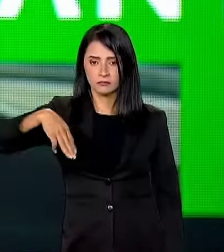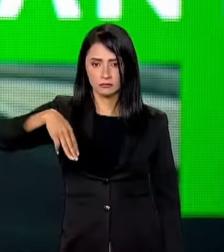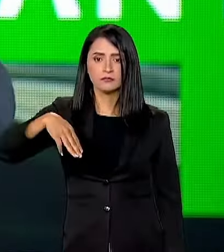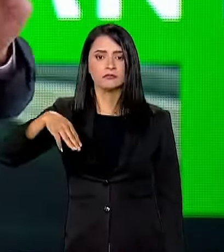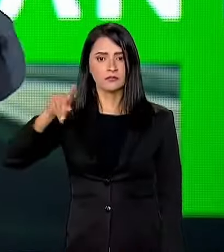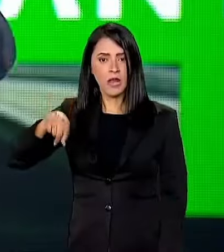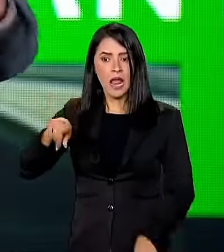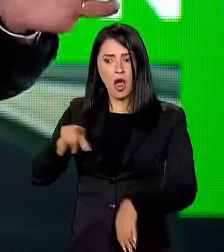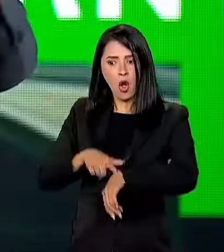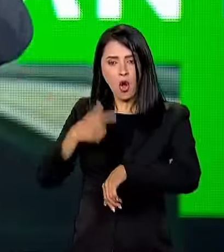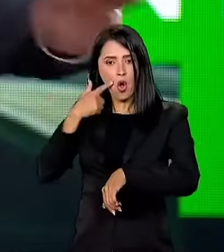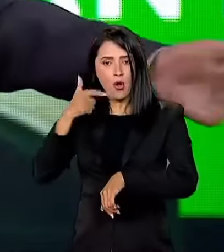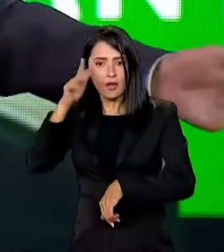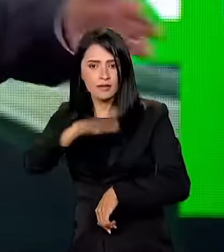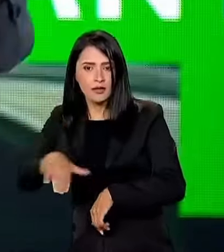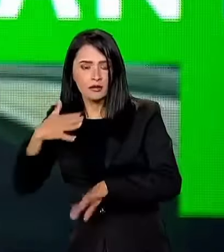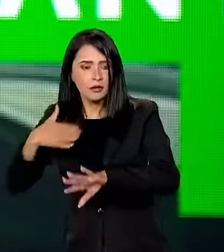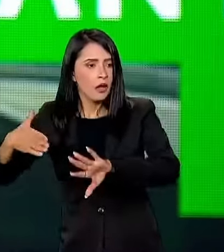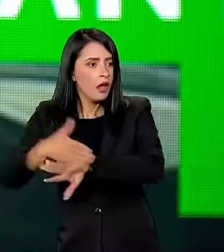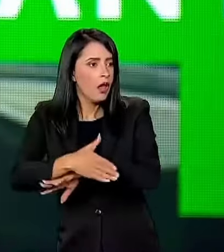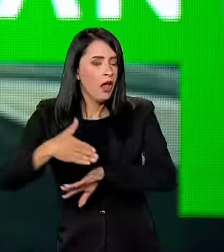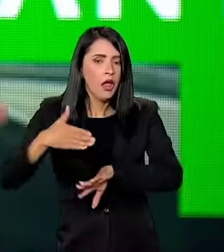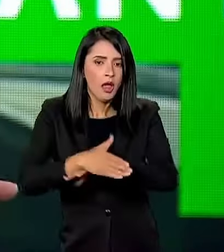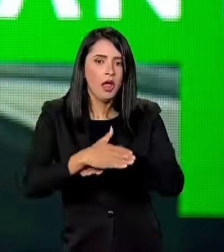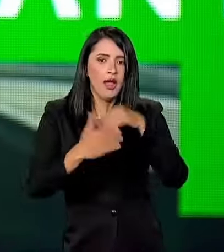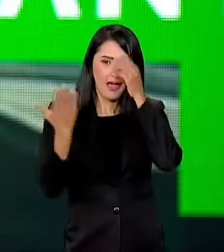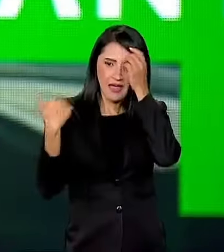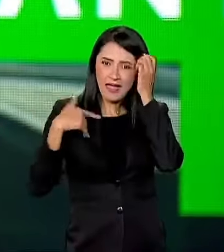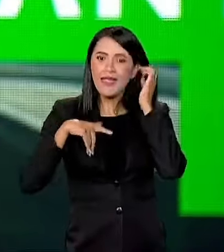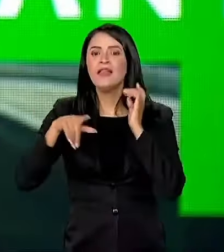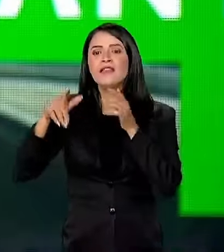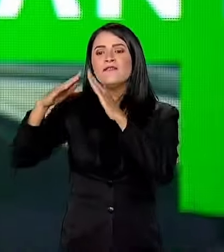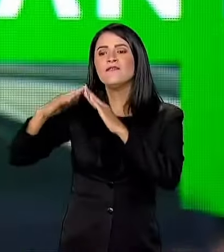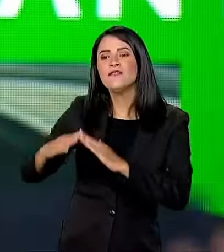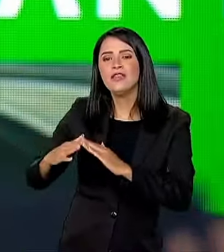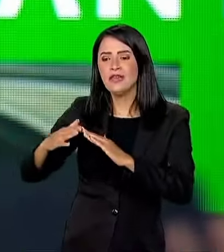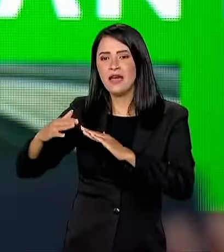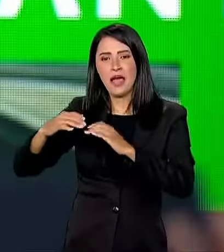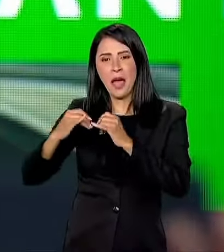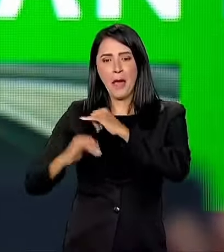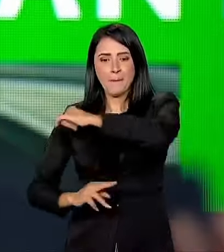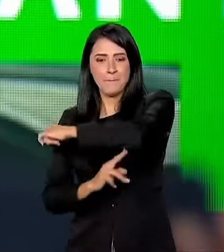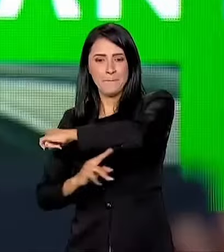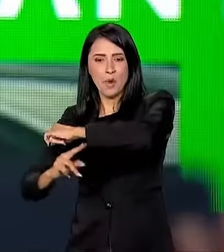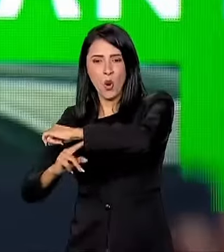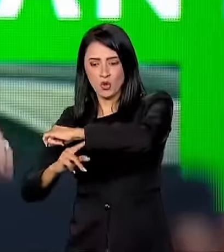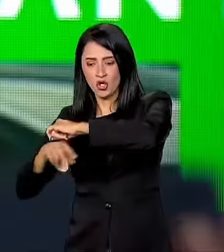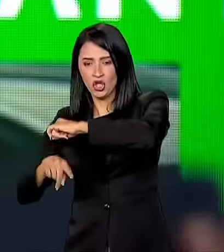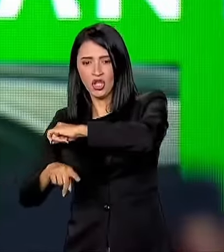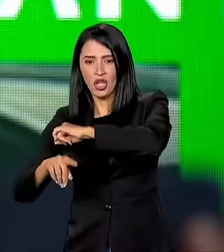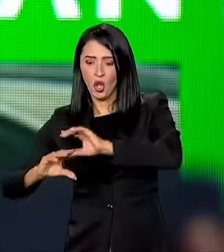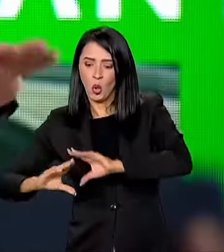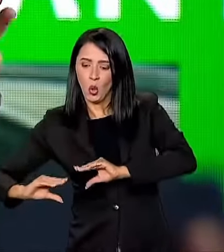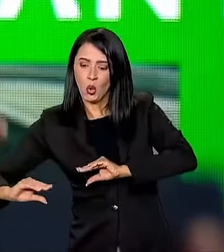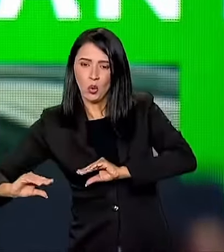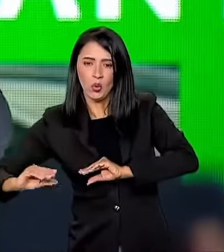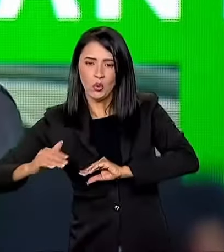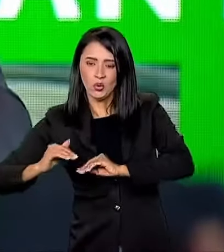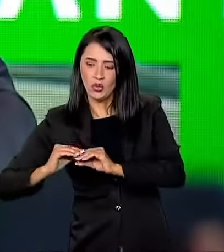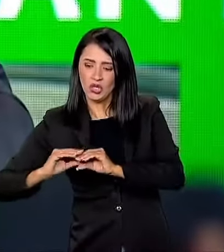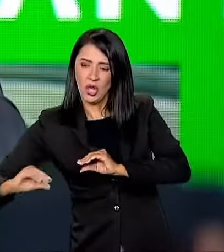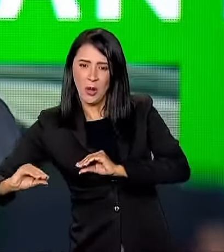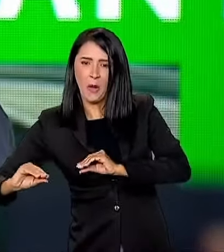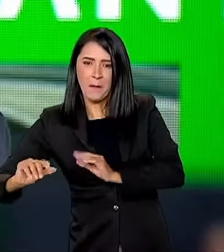Quando as crianças entraram na casa, eles moravam embaixo de uma ponte, dormiam num colchão,